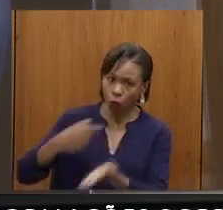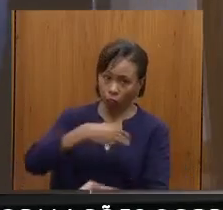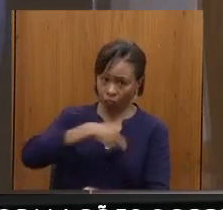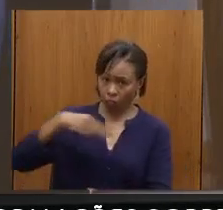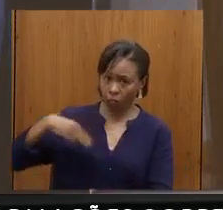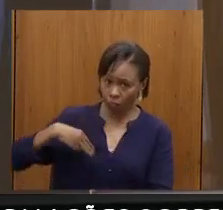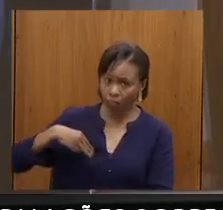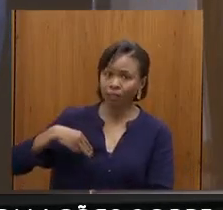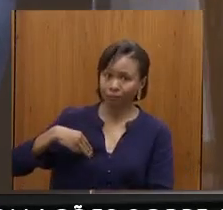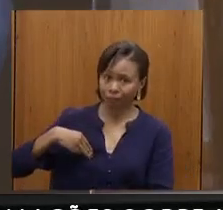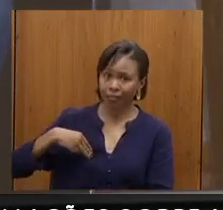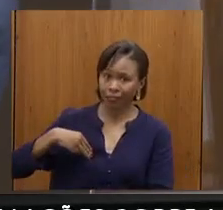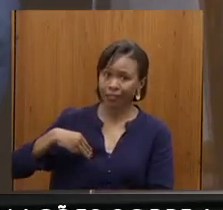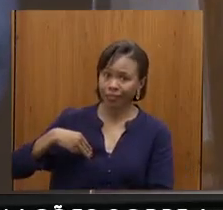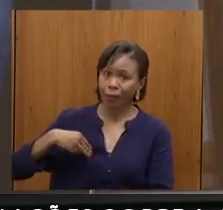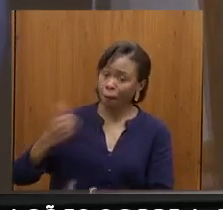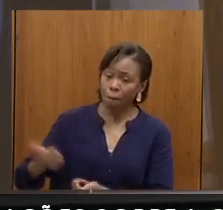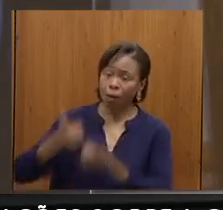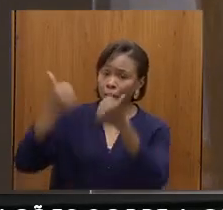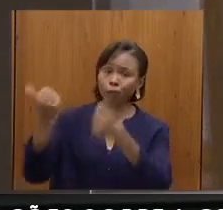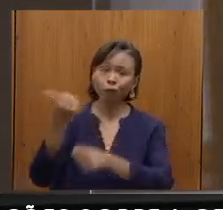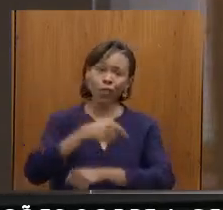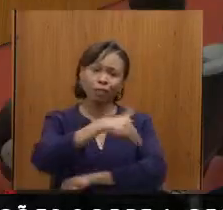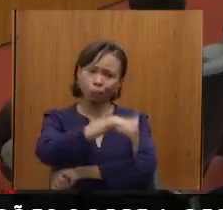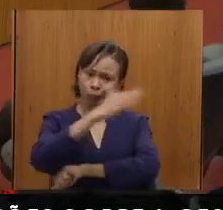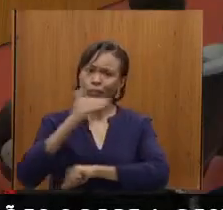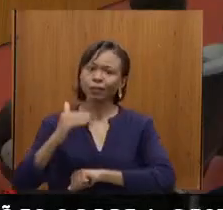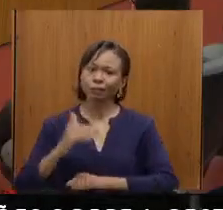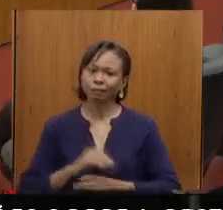-Renova melhor do que o de Brumadinho.